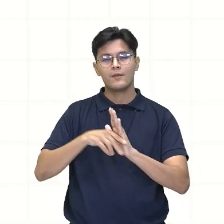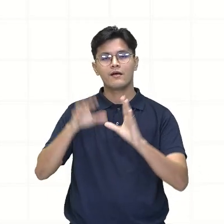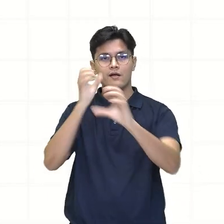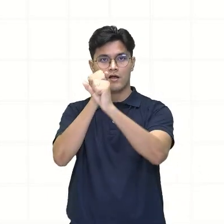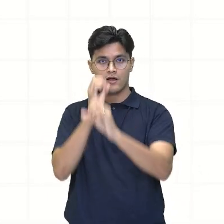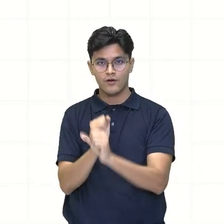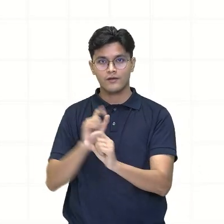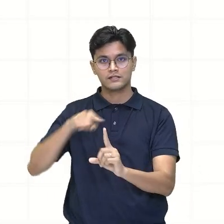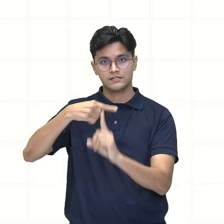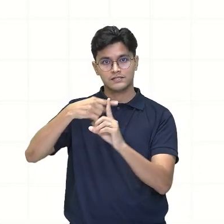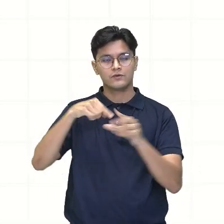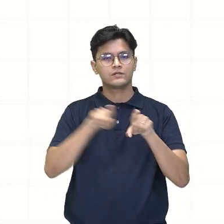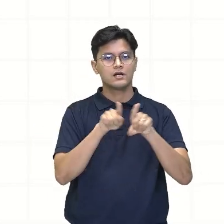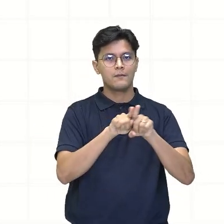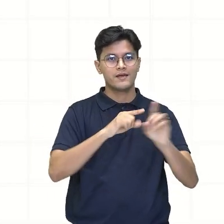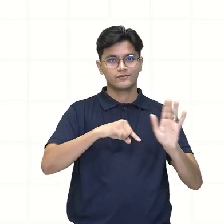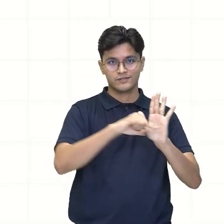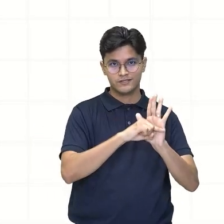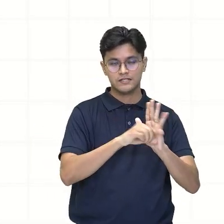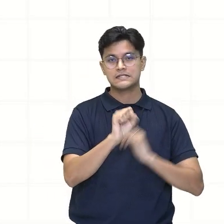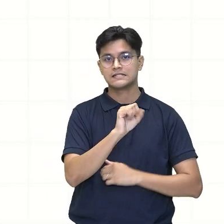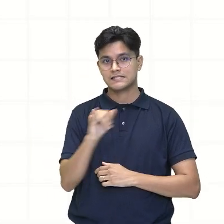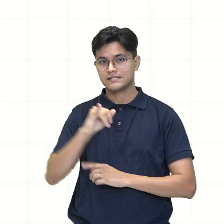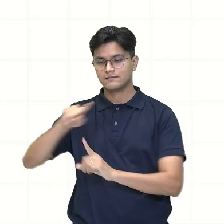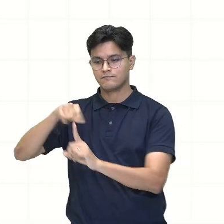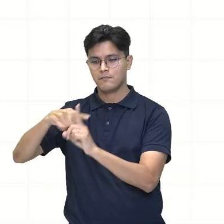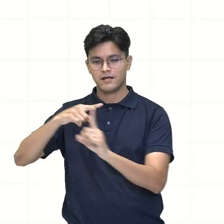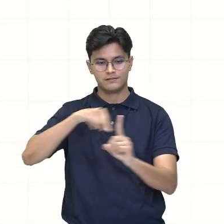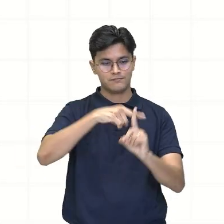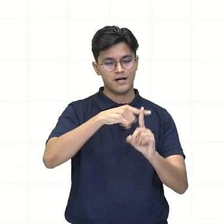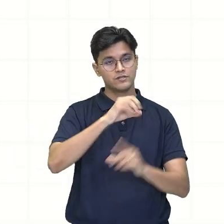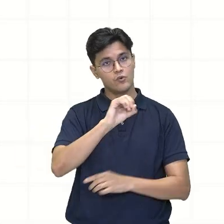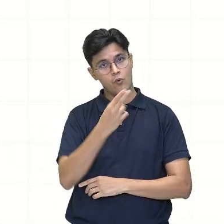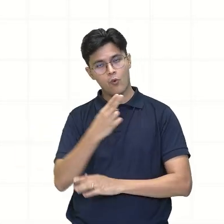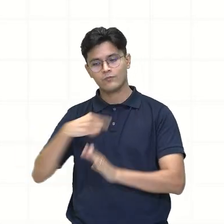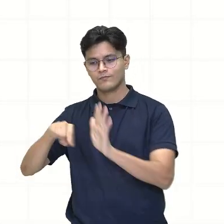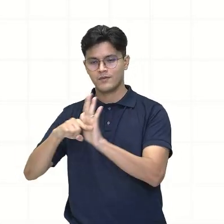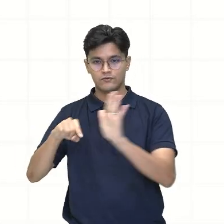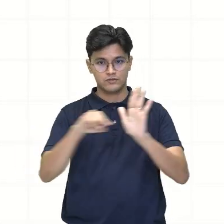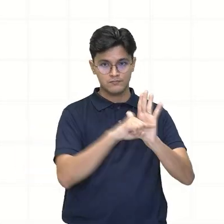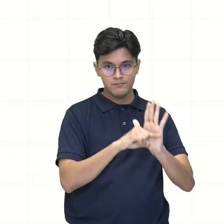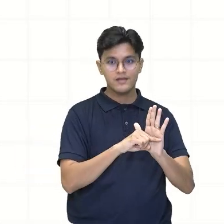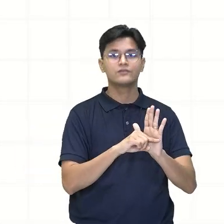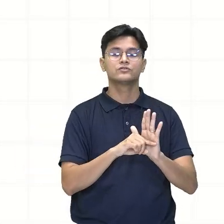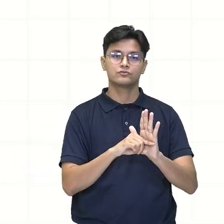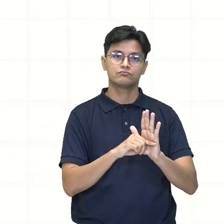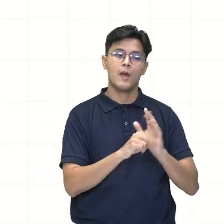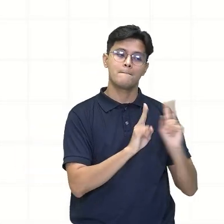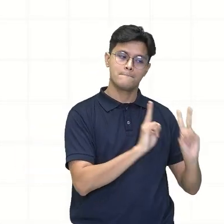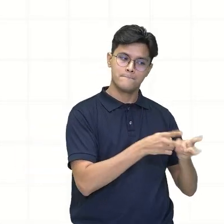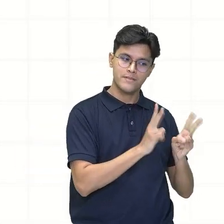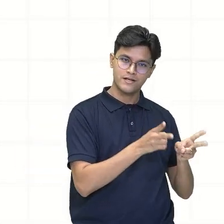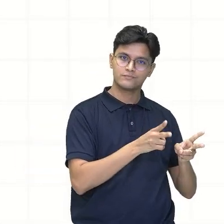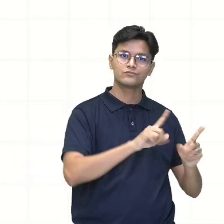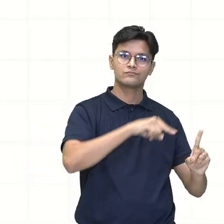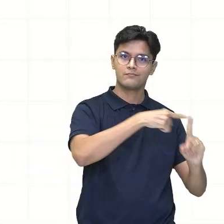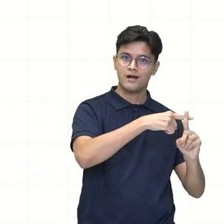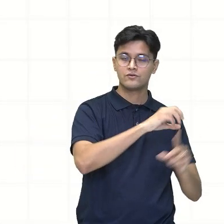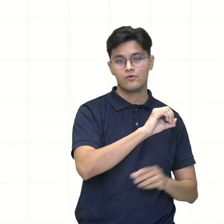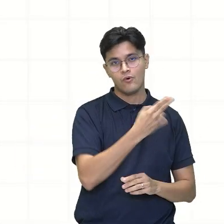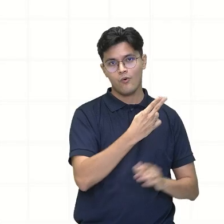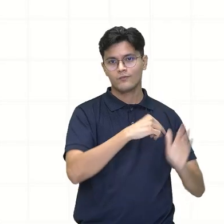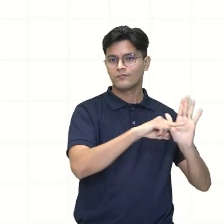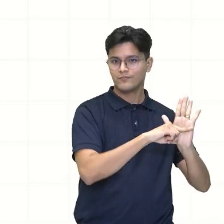Sinais iguais, a gente vai manter o sinal que é negativo e vamos somar os módulos. 24